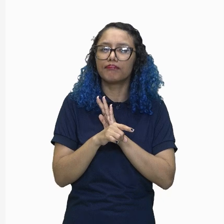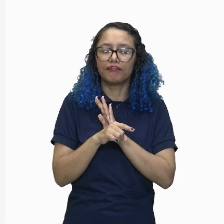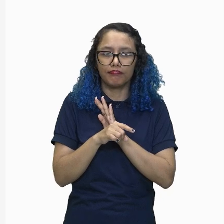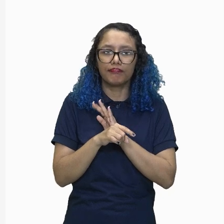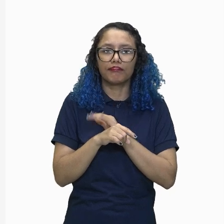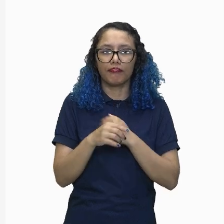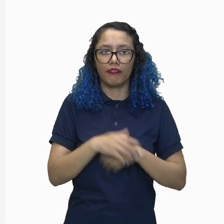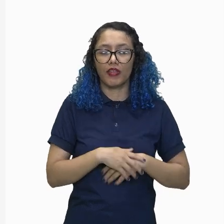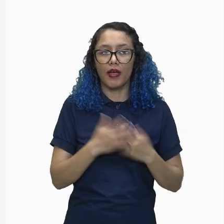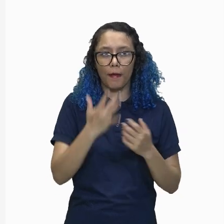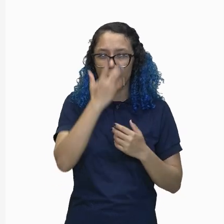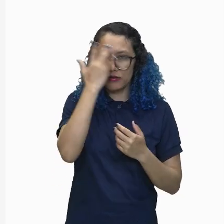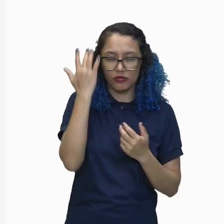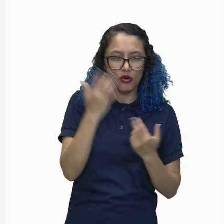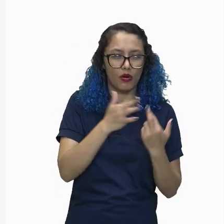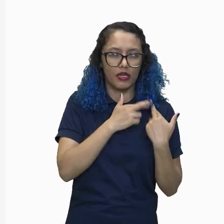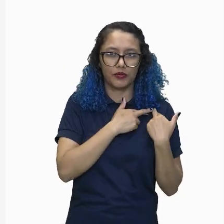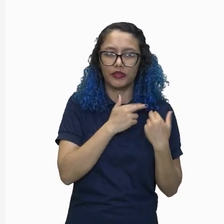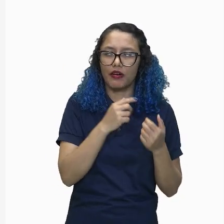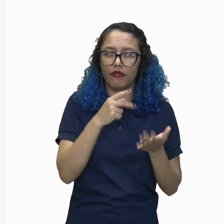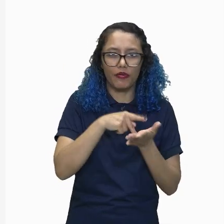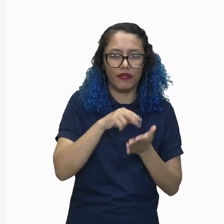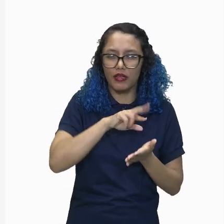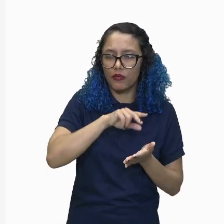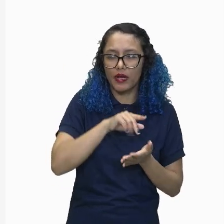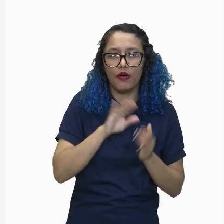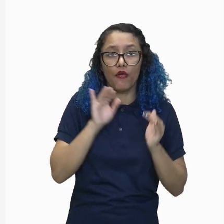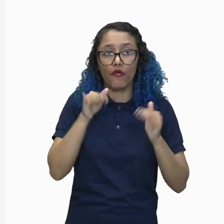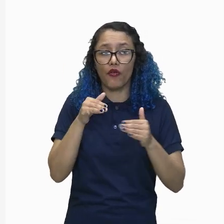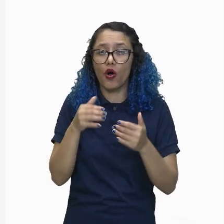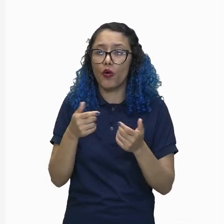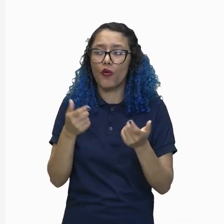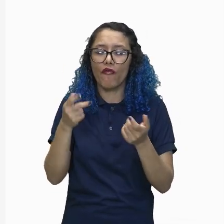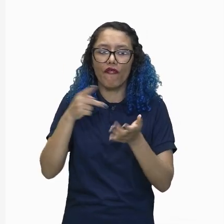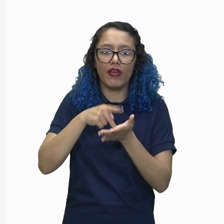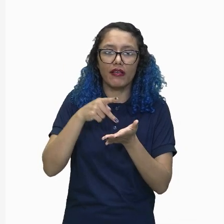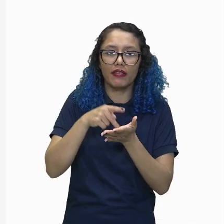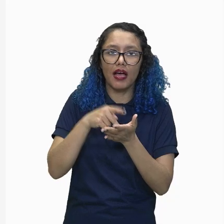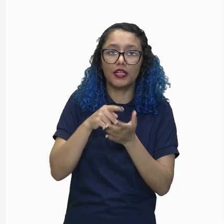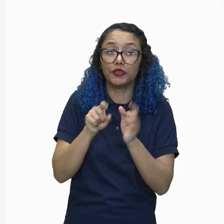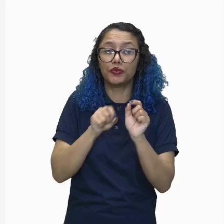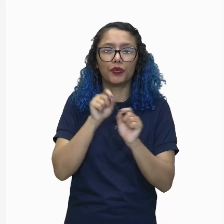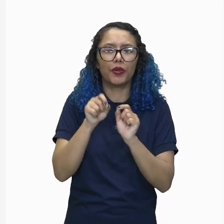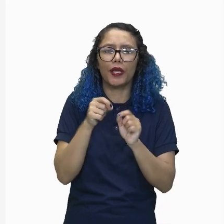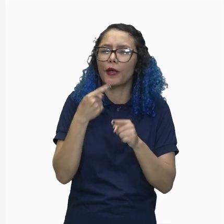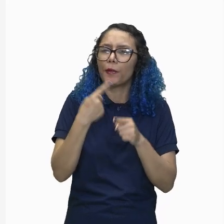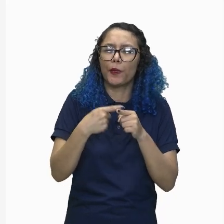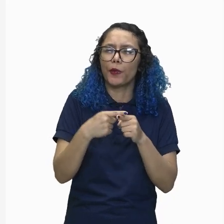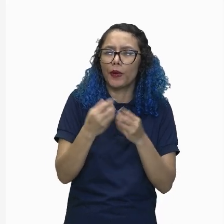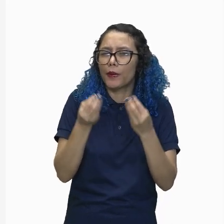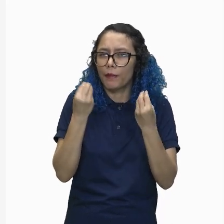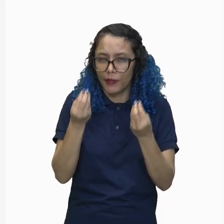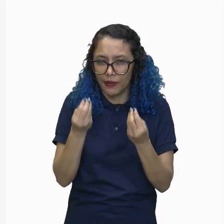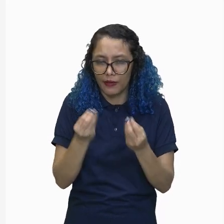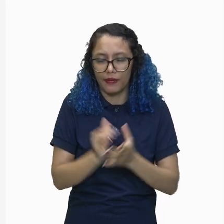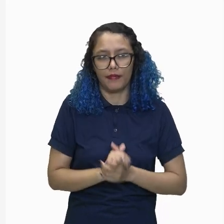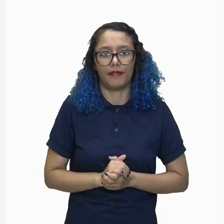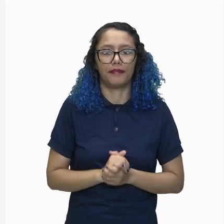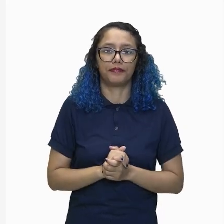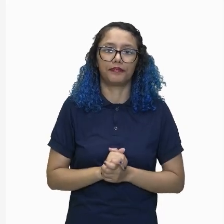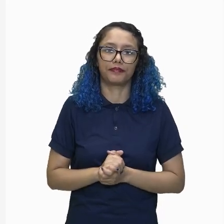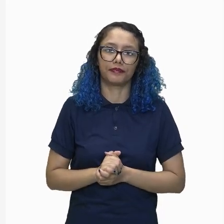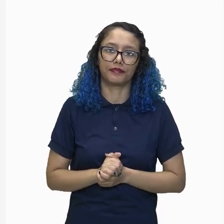Ou quem tem, mas o porquê. Onde está esta verdade? Perfeito? E aí Nietzsche ele